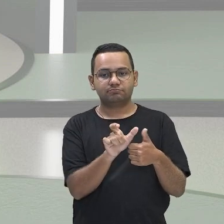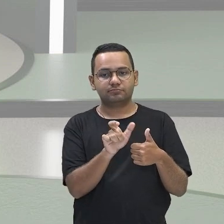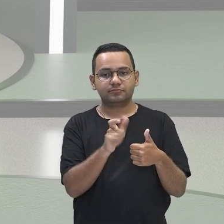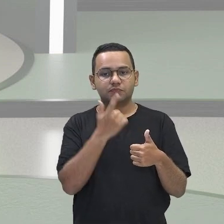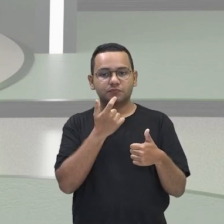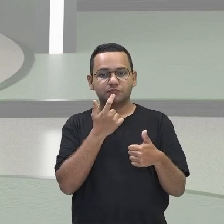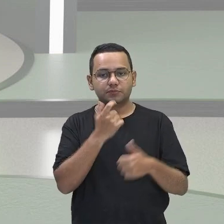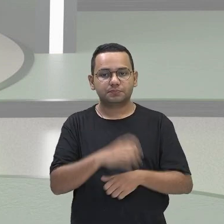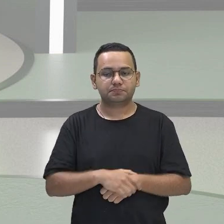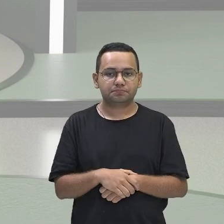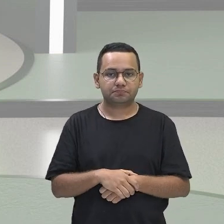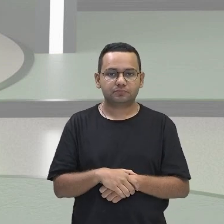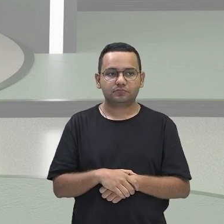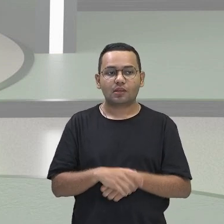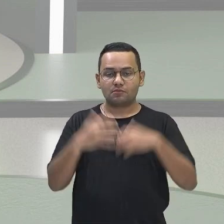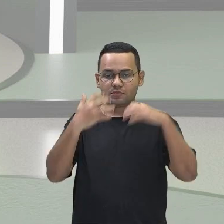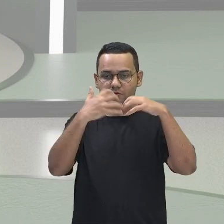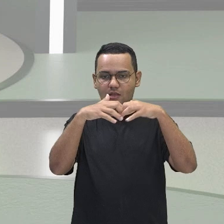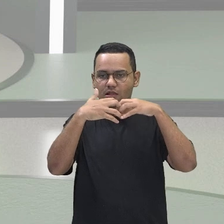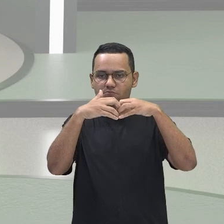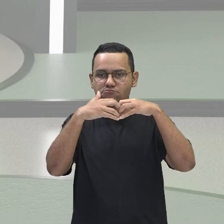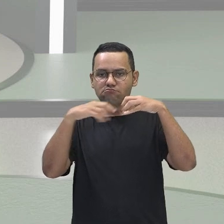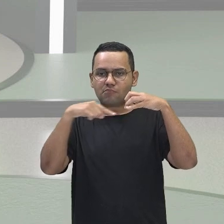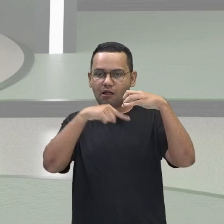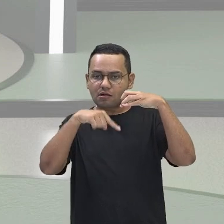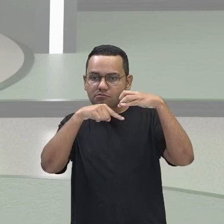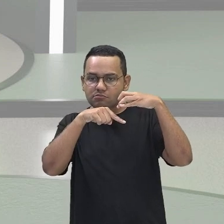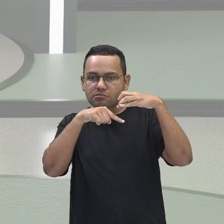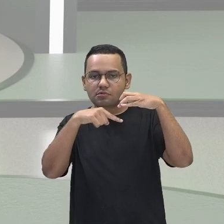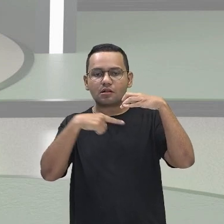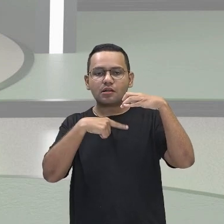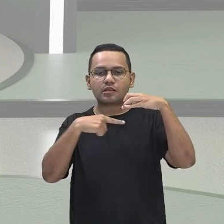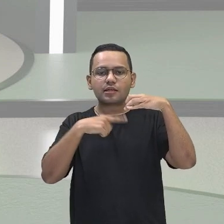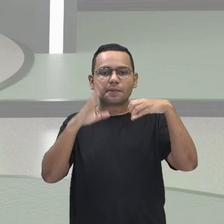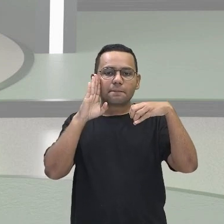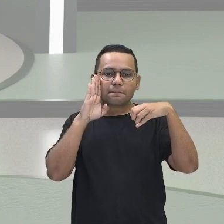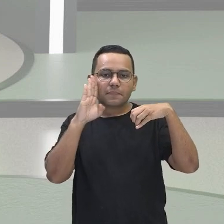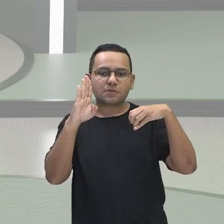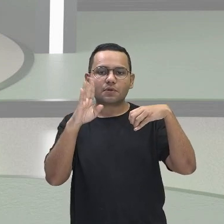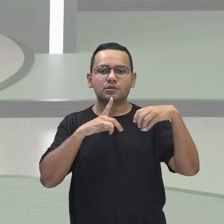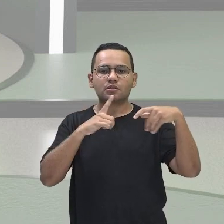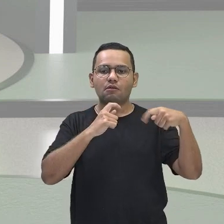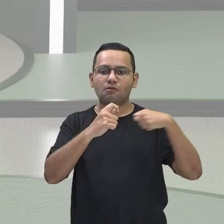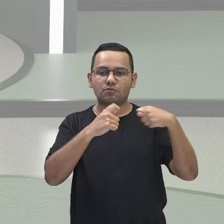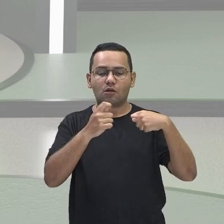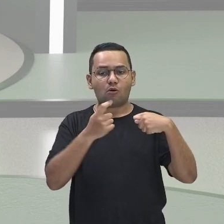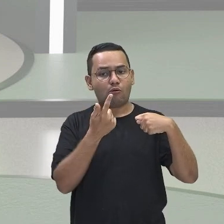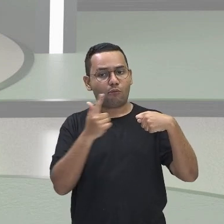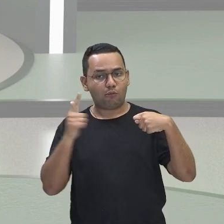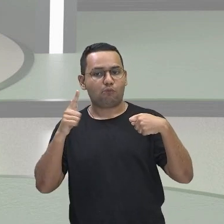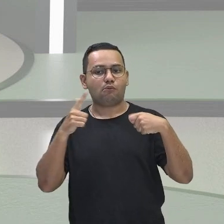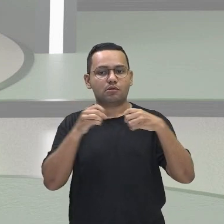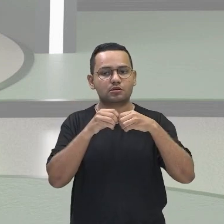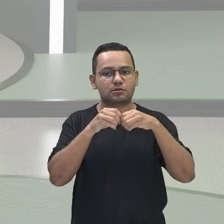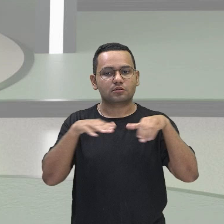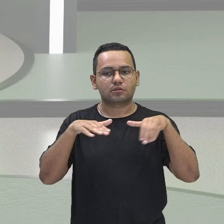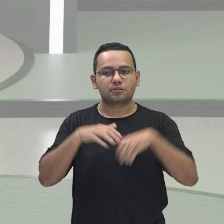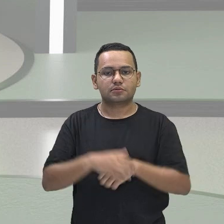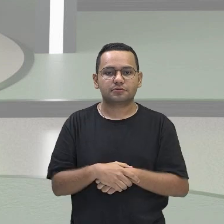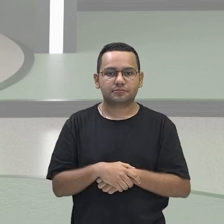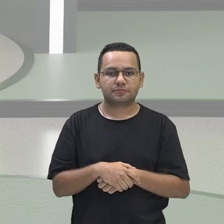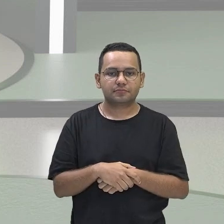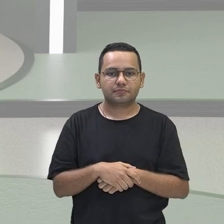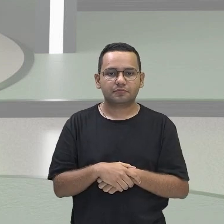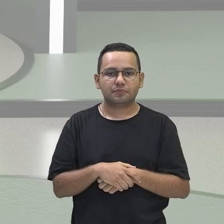na base do cérebro e é conhecida como glândula mestra, pois regula outras glândulas endócrinas. Ela